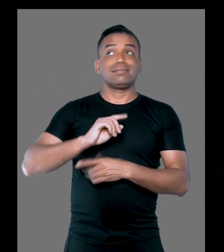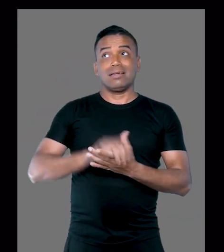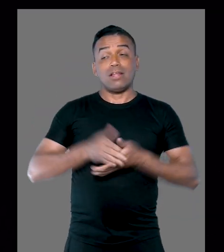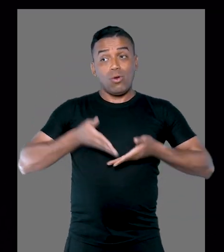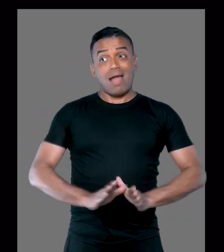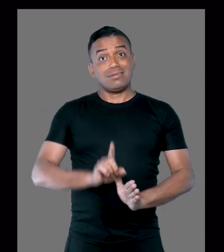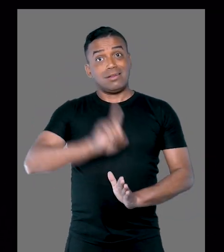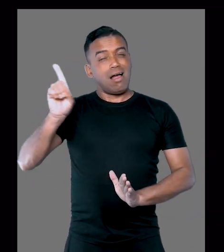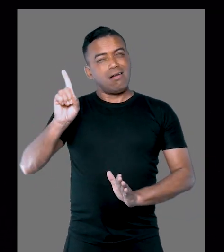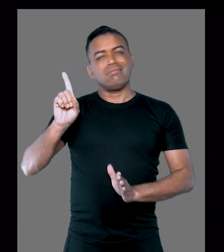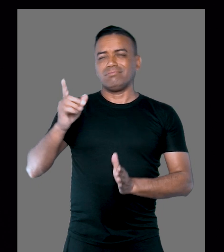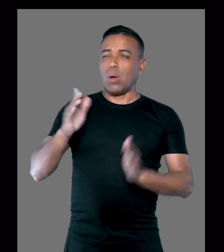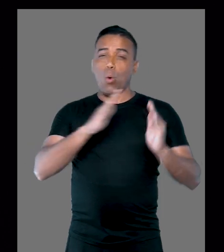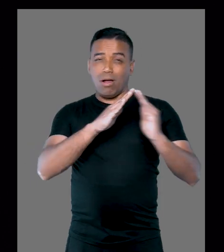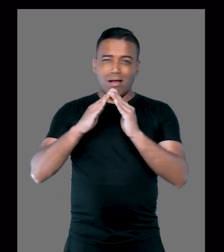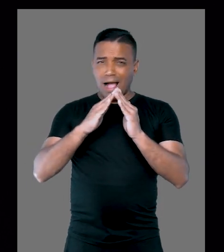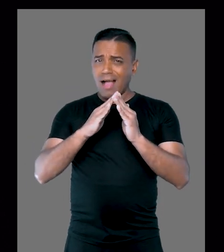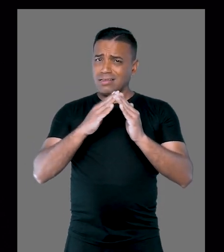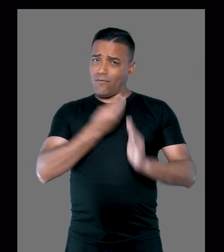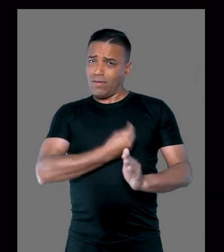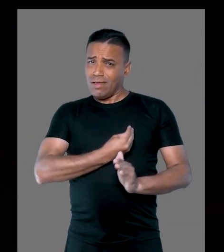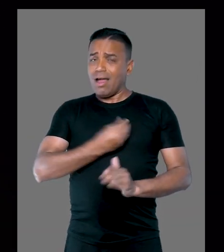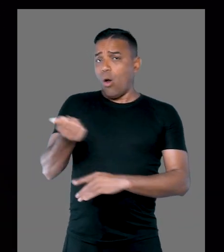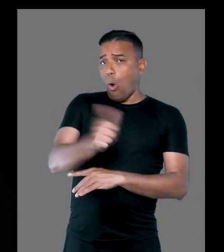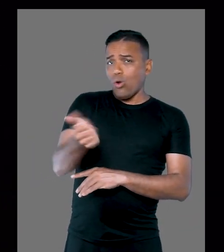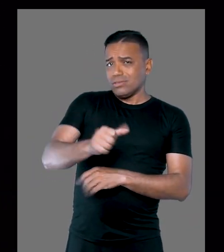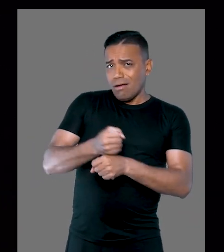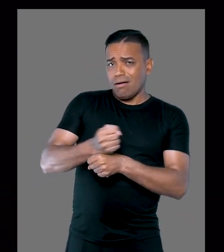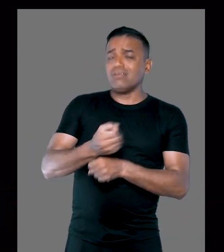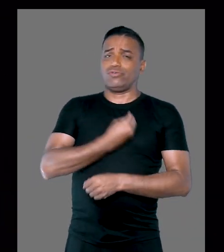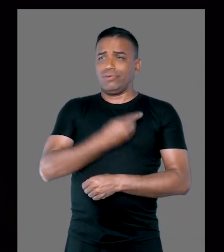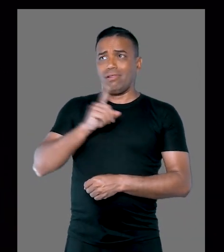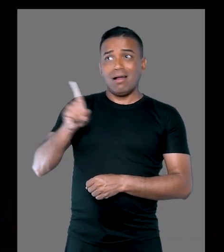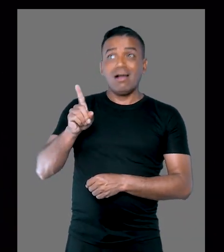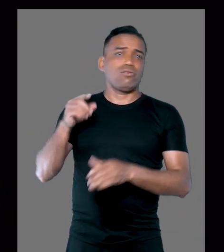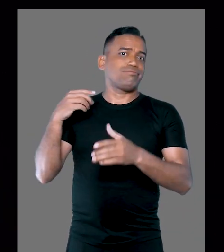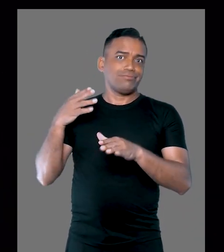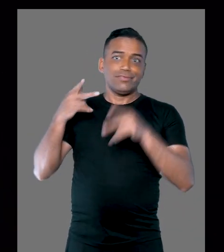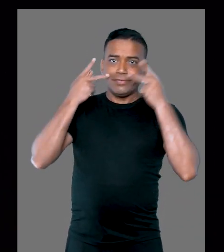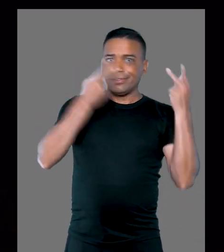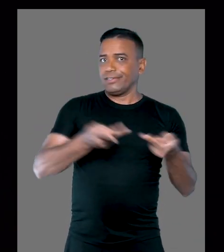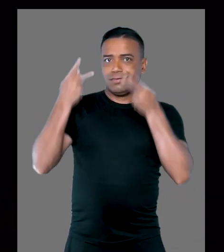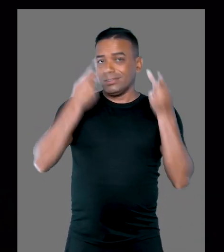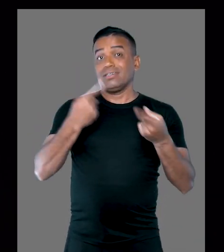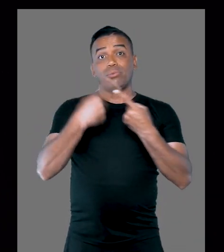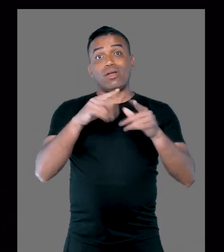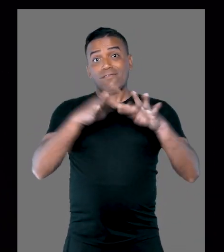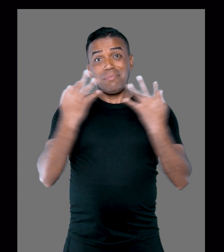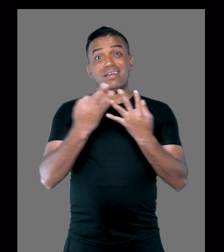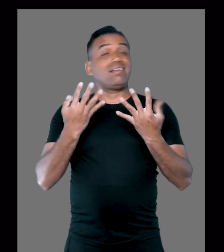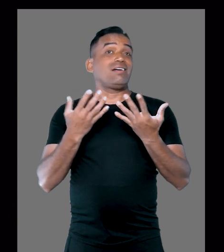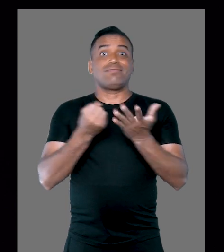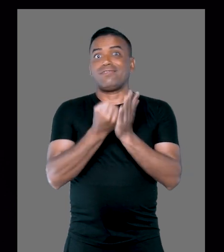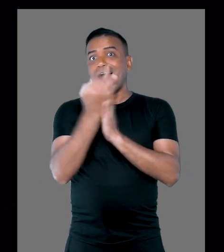lá durante 11 anos, e visite lá frequentemente, porque grande parte da minha família ainda mora lá, eu não